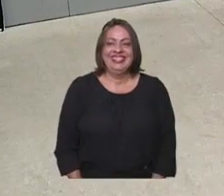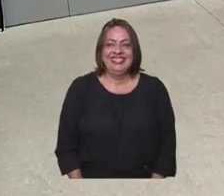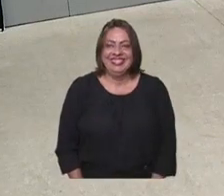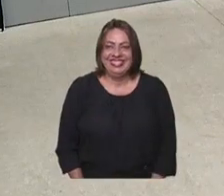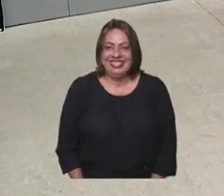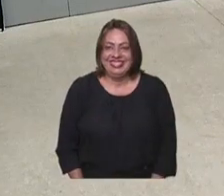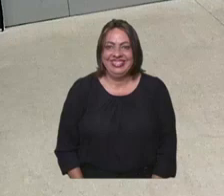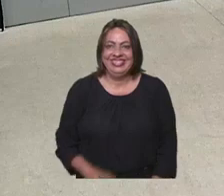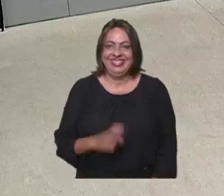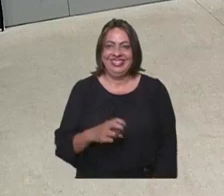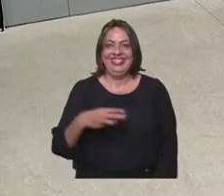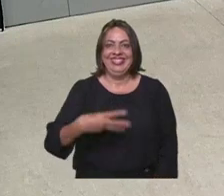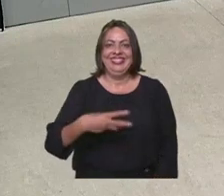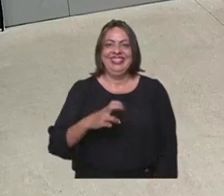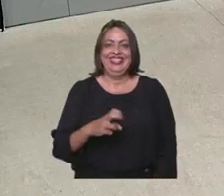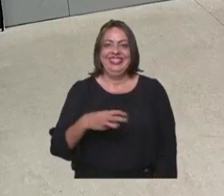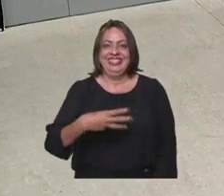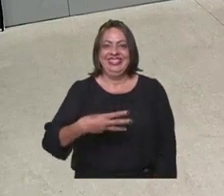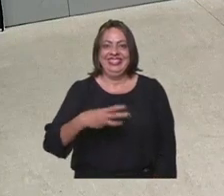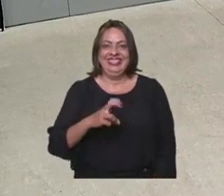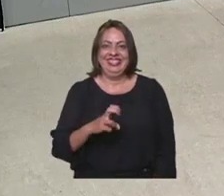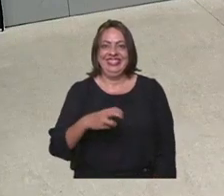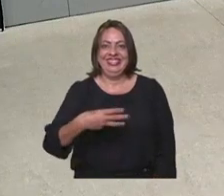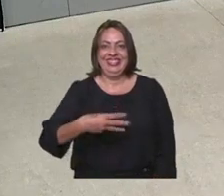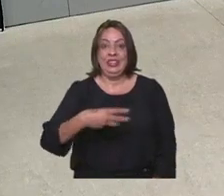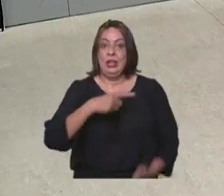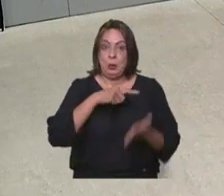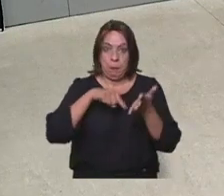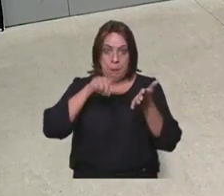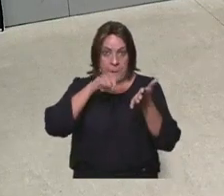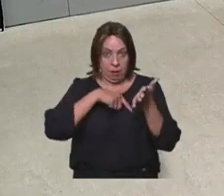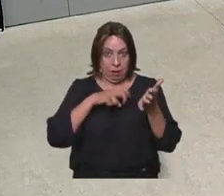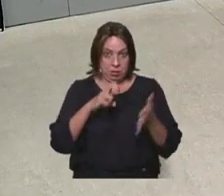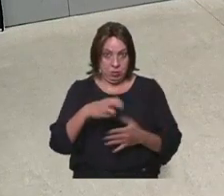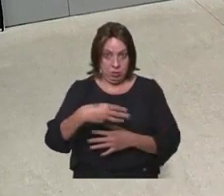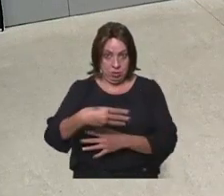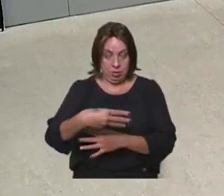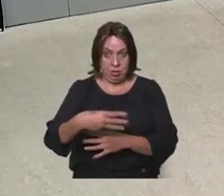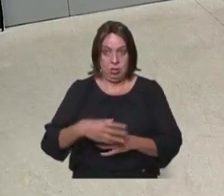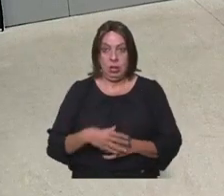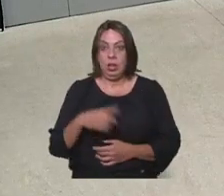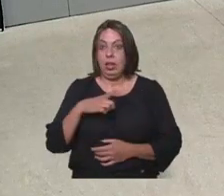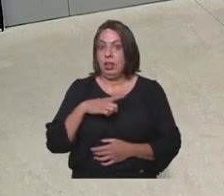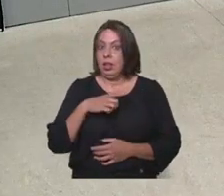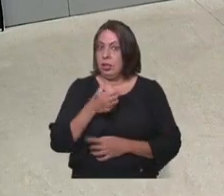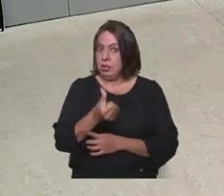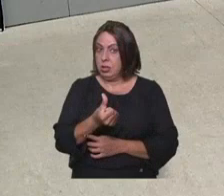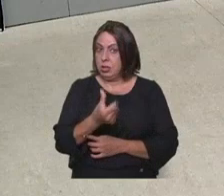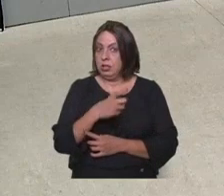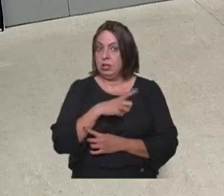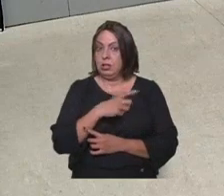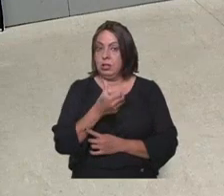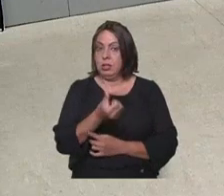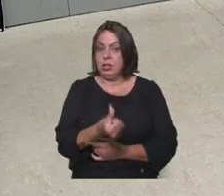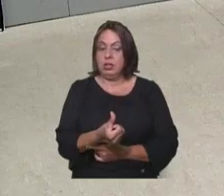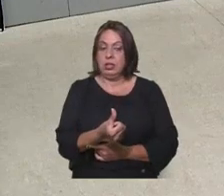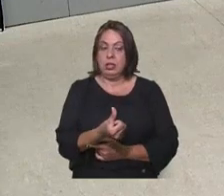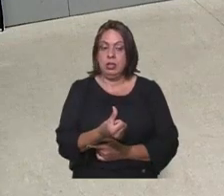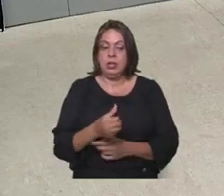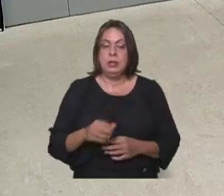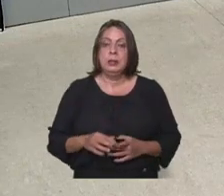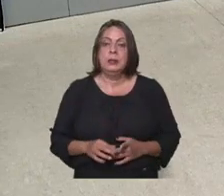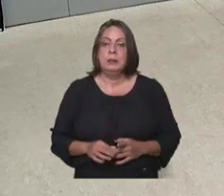60, 53, 53, marque aí, 53, temos agora número 6, meia